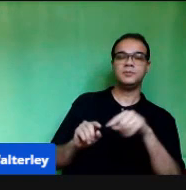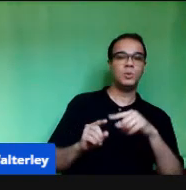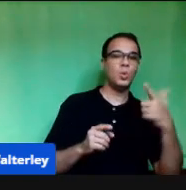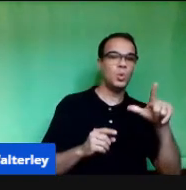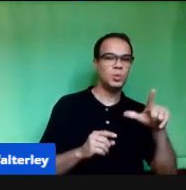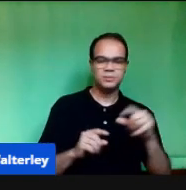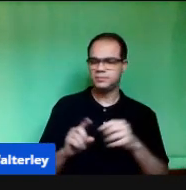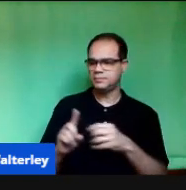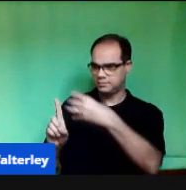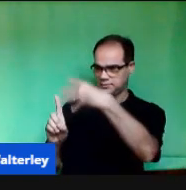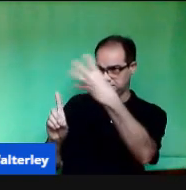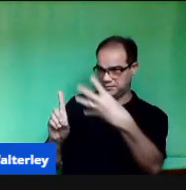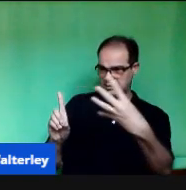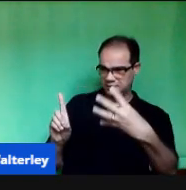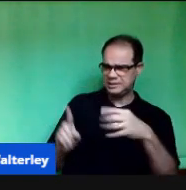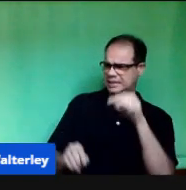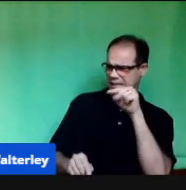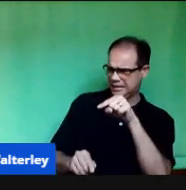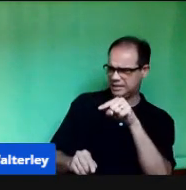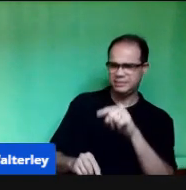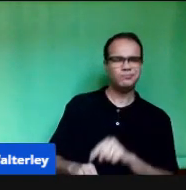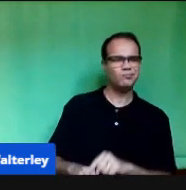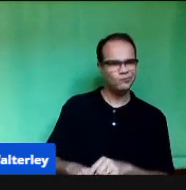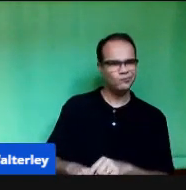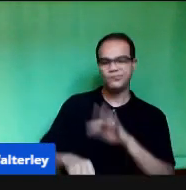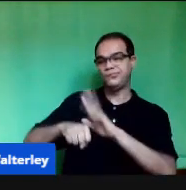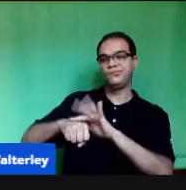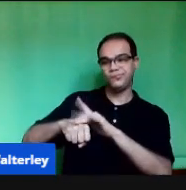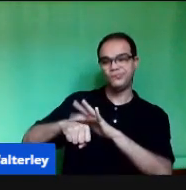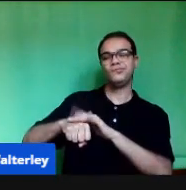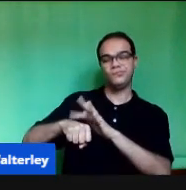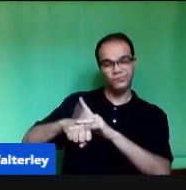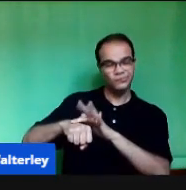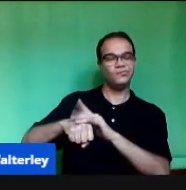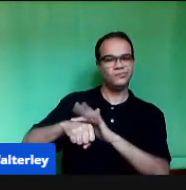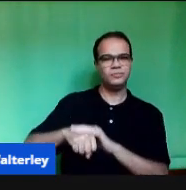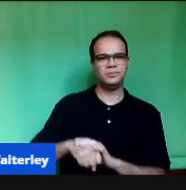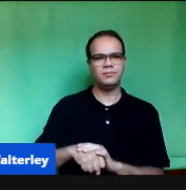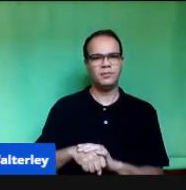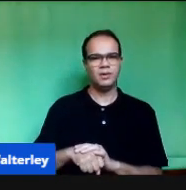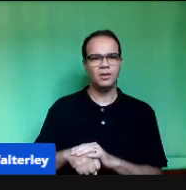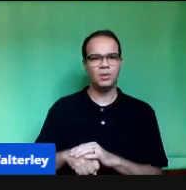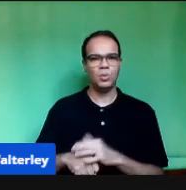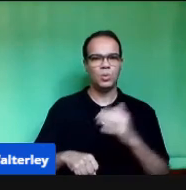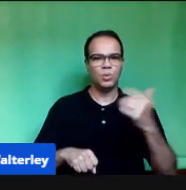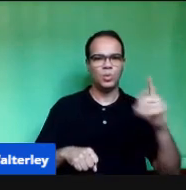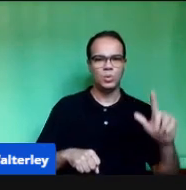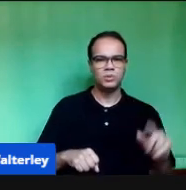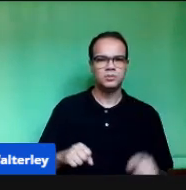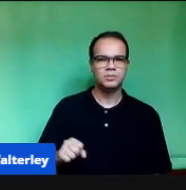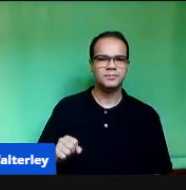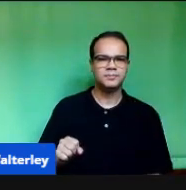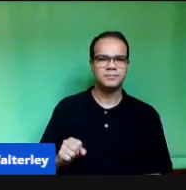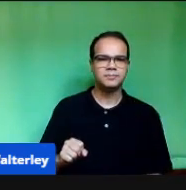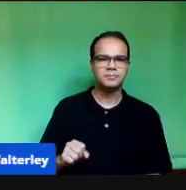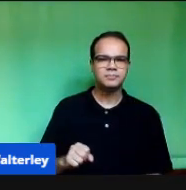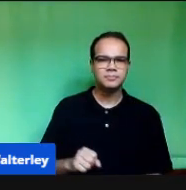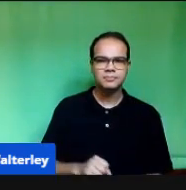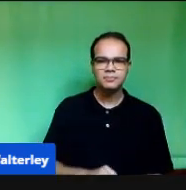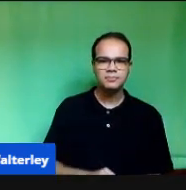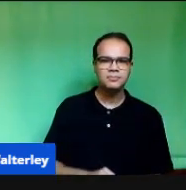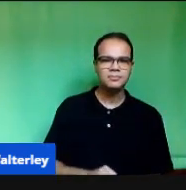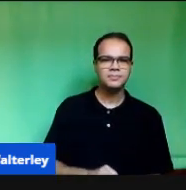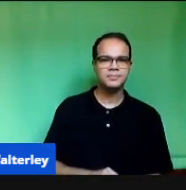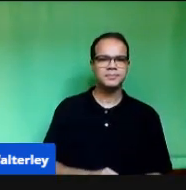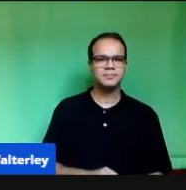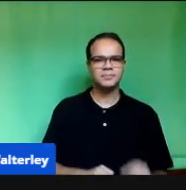o número que mais é alarmante para nós é que naquela época quase 60% dos